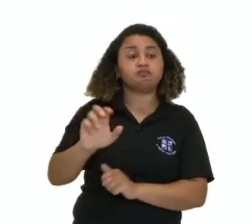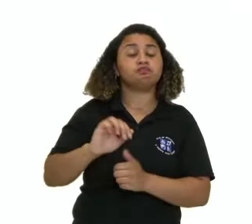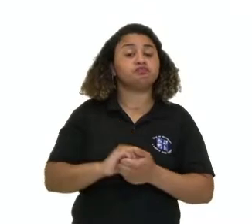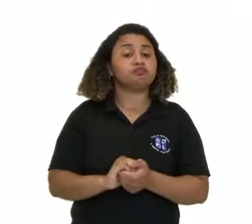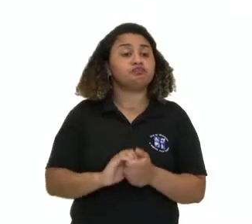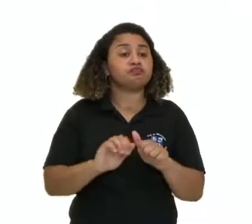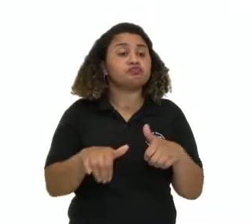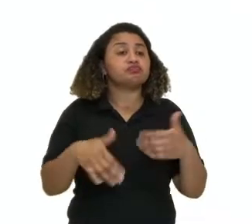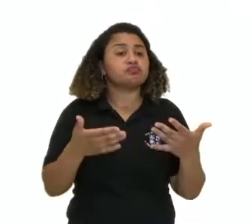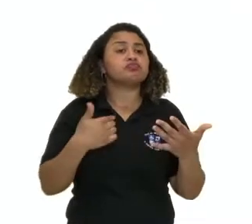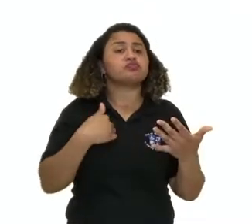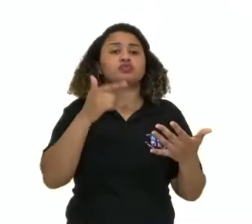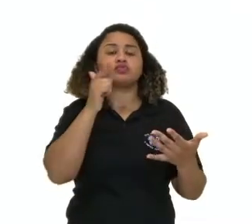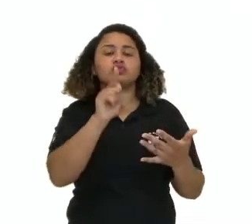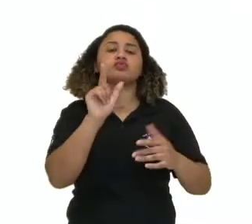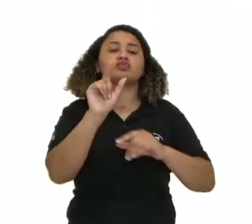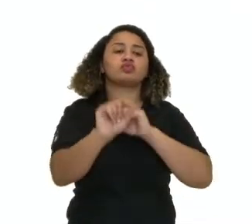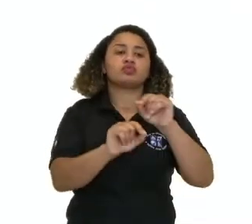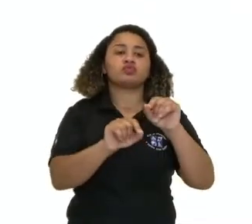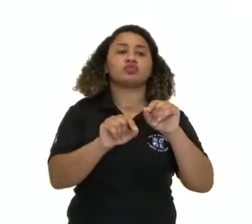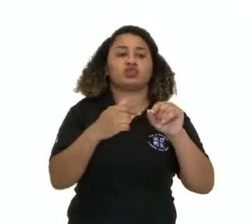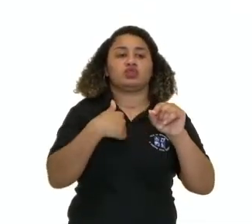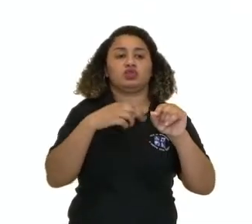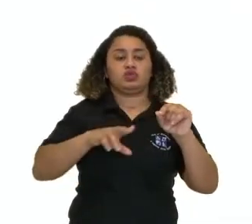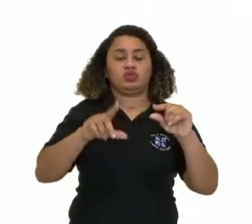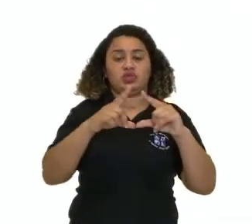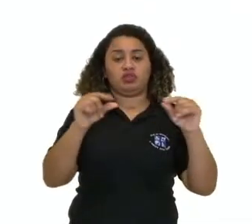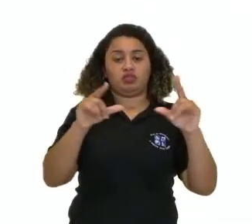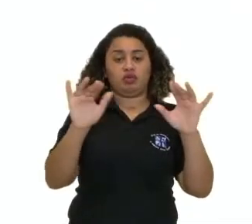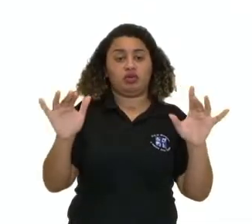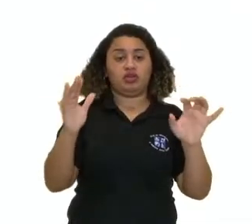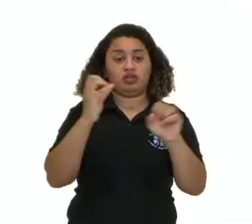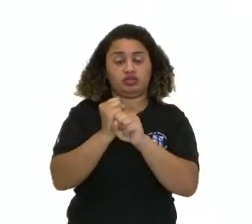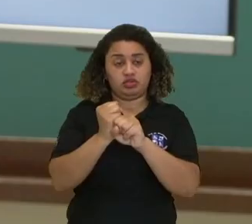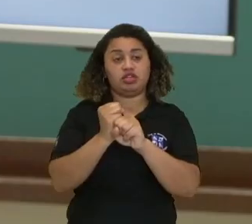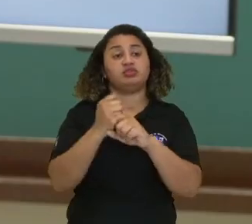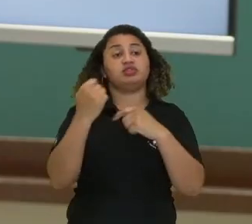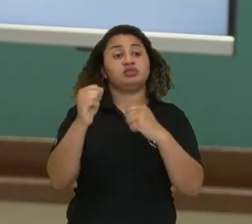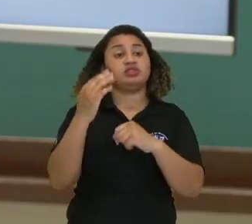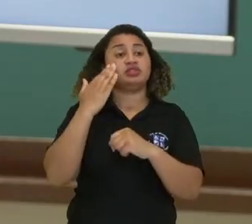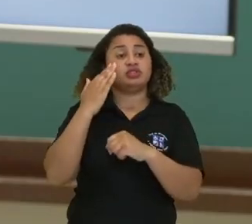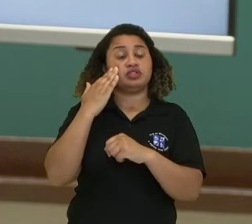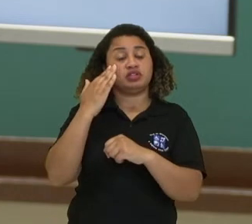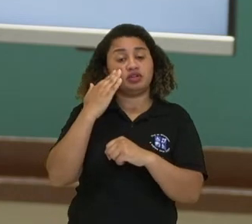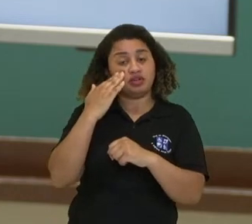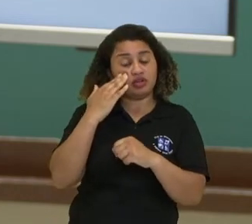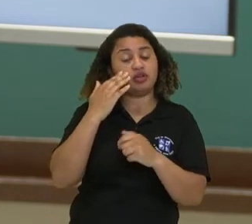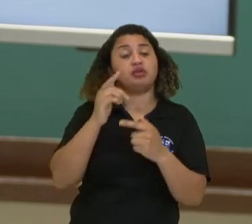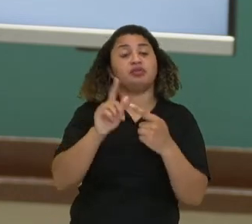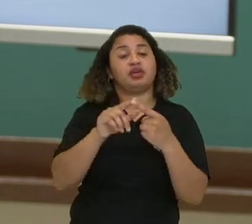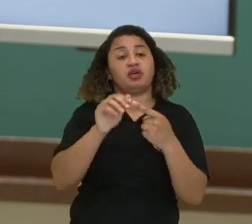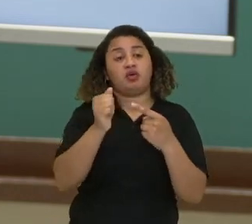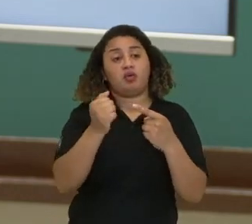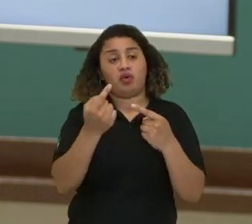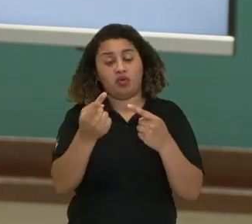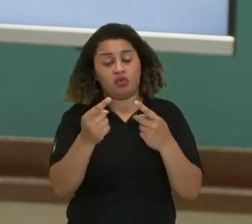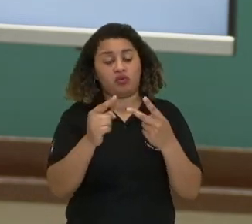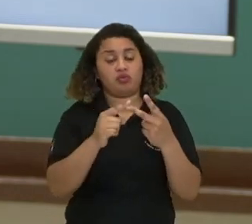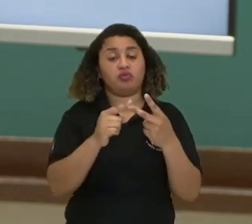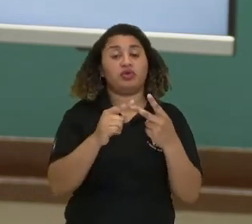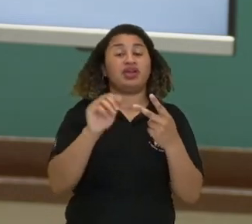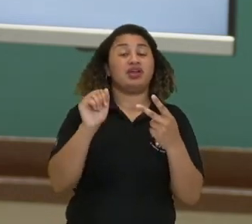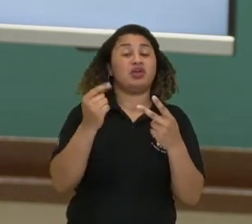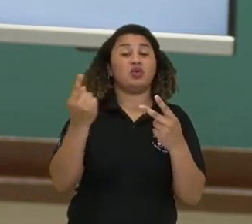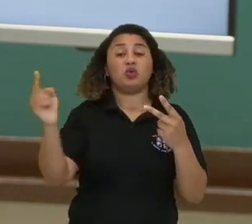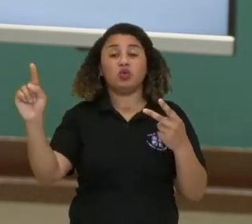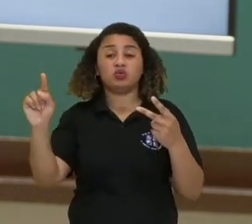50,25. Para eu conseguir utilizar a fórmula da soma, nós precisamos conhecer o primeiro termo e o último